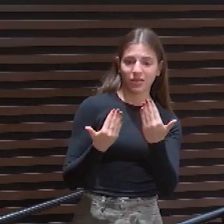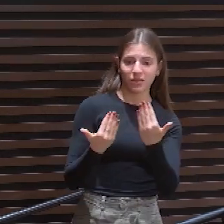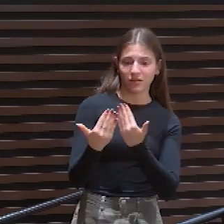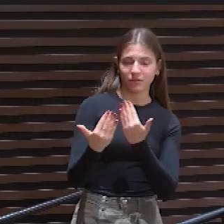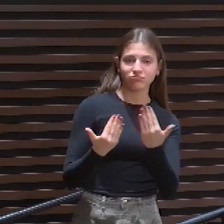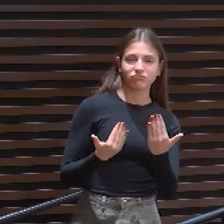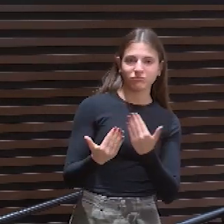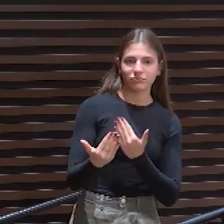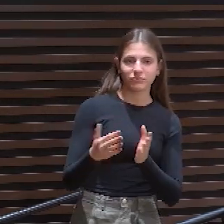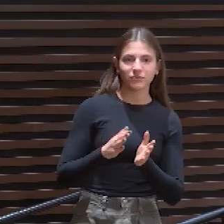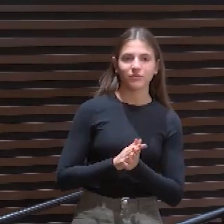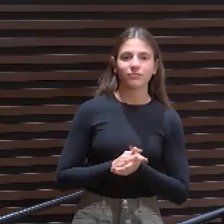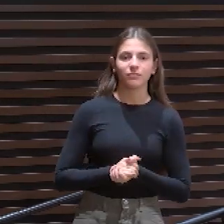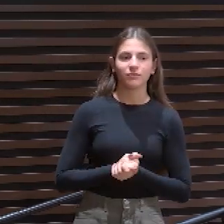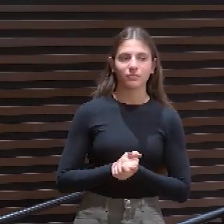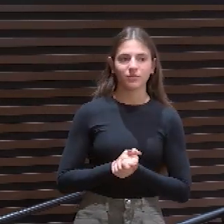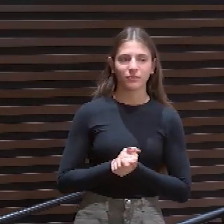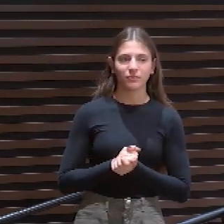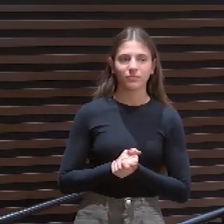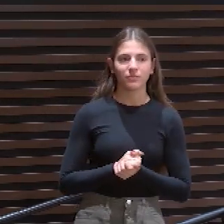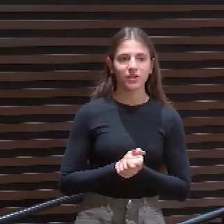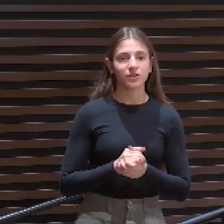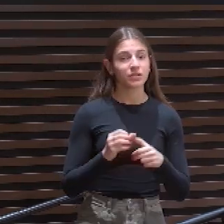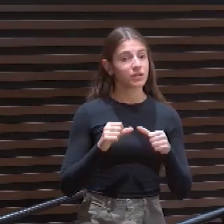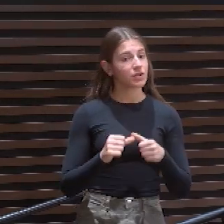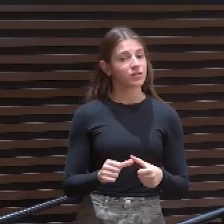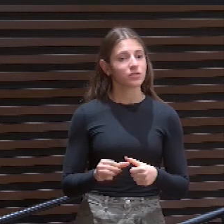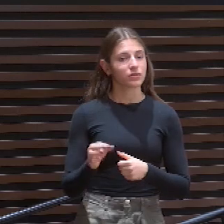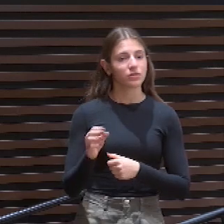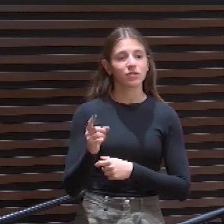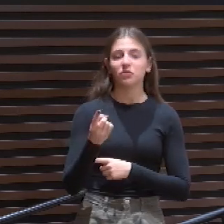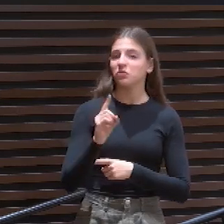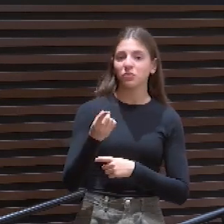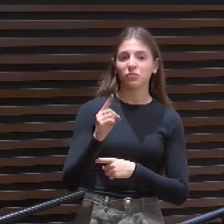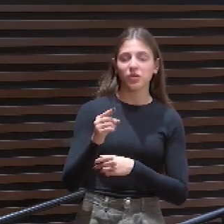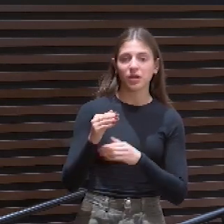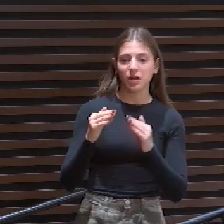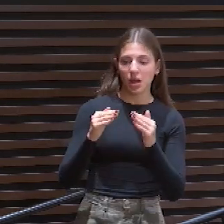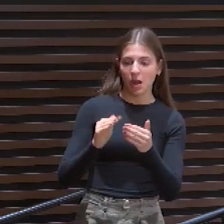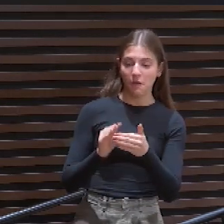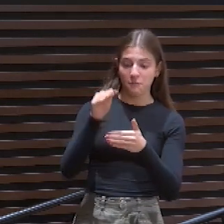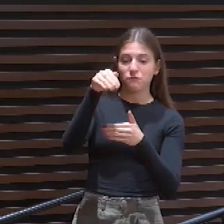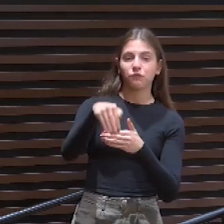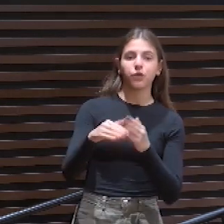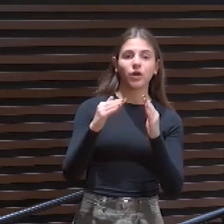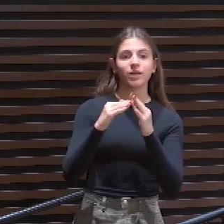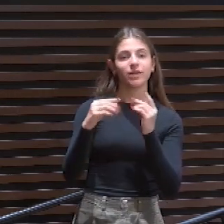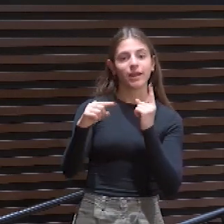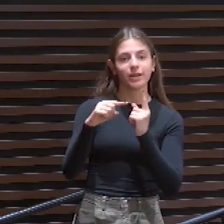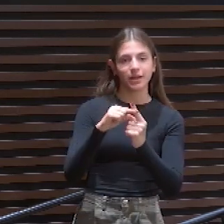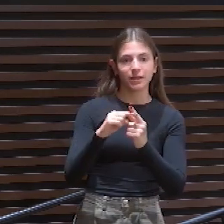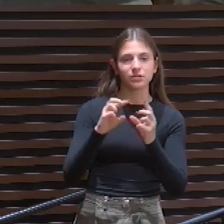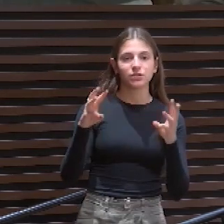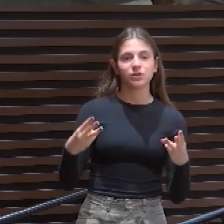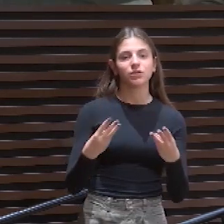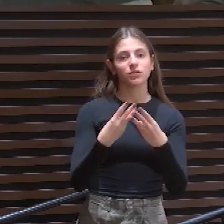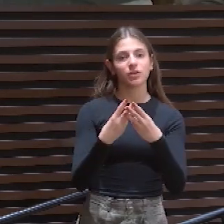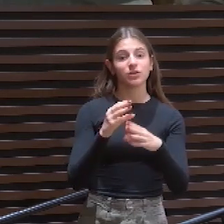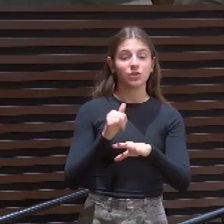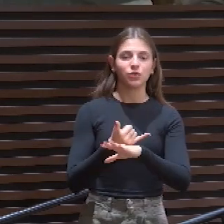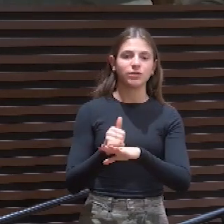mútuo. Isso não era a realidade isolada da igreja de Jerusalém, mas